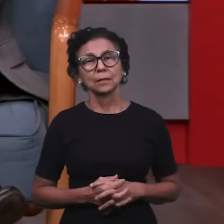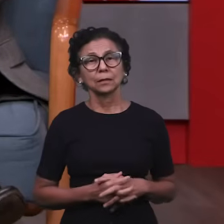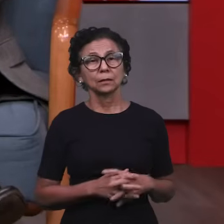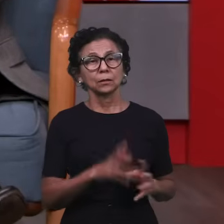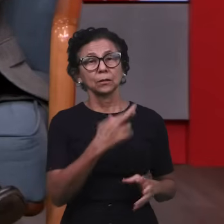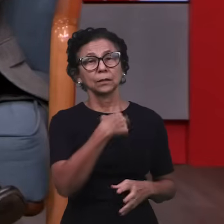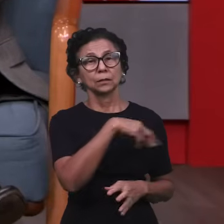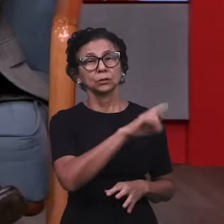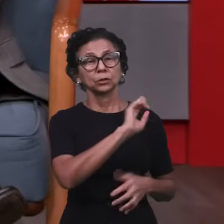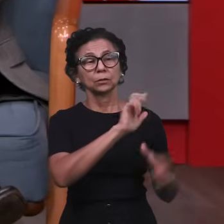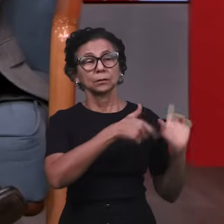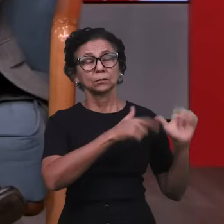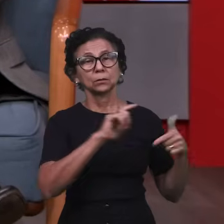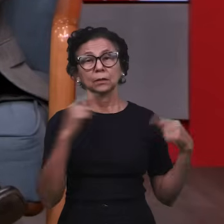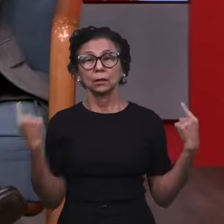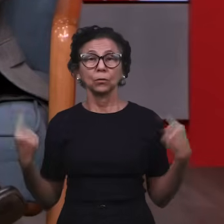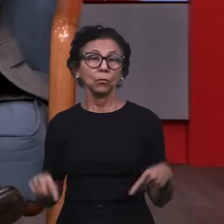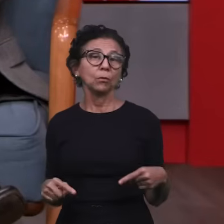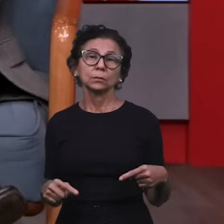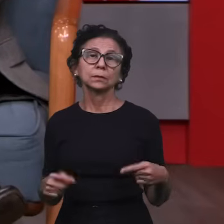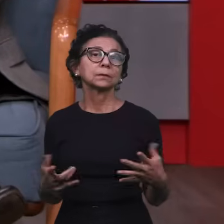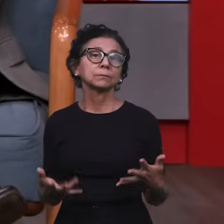temos comentado.